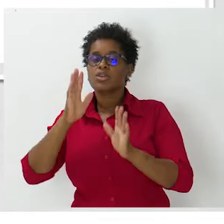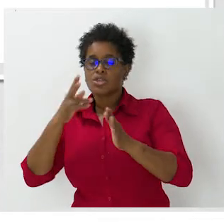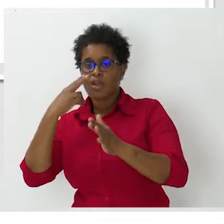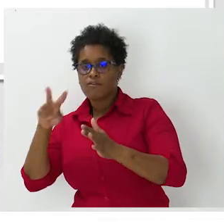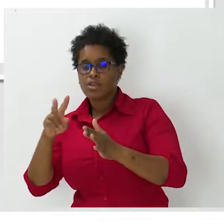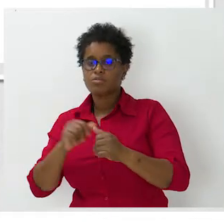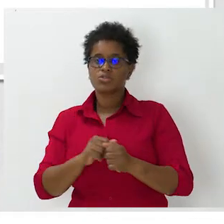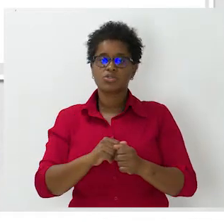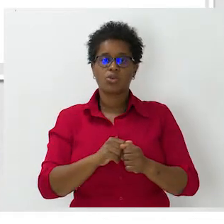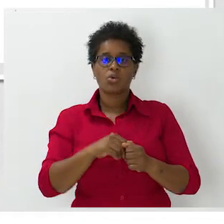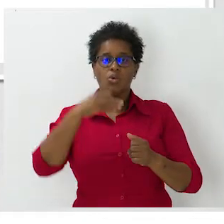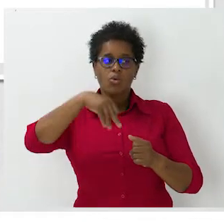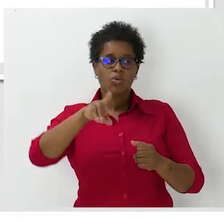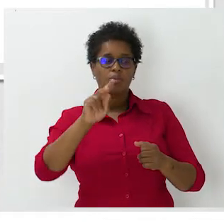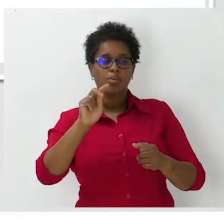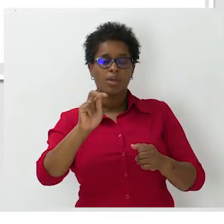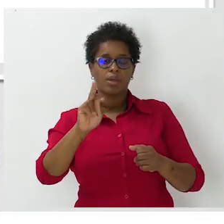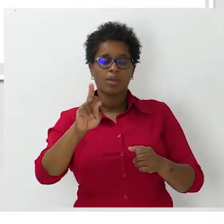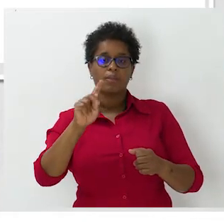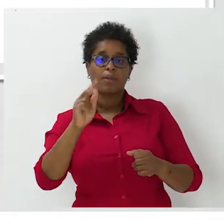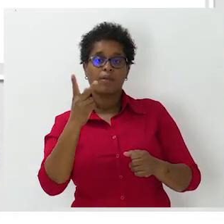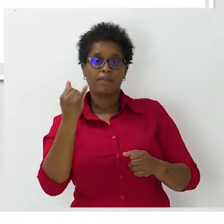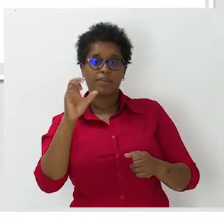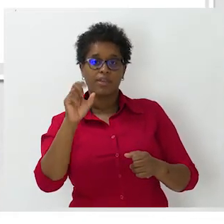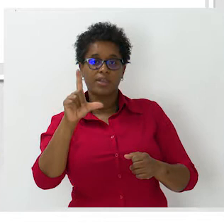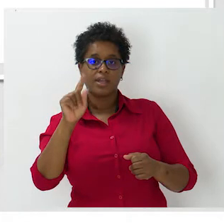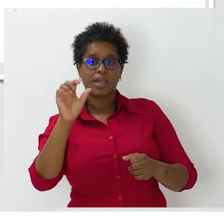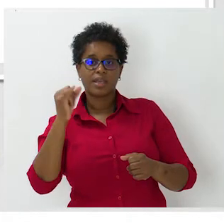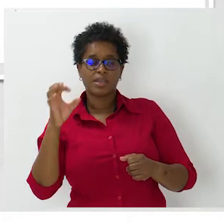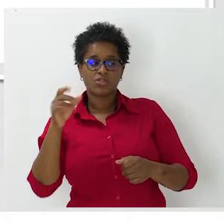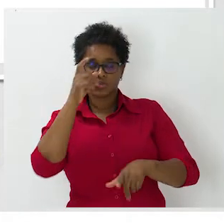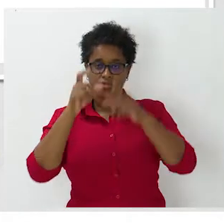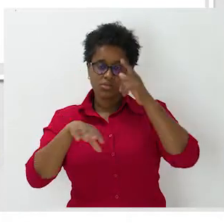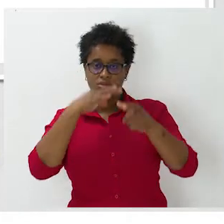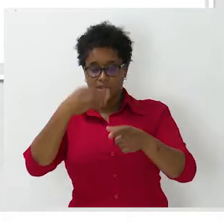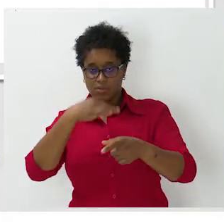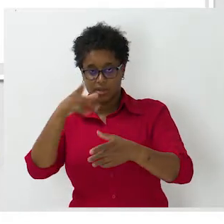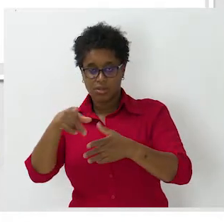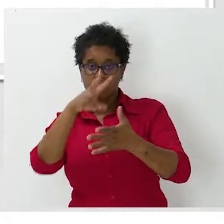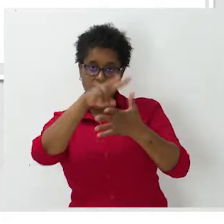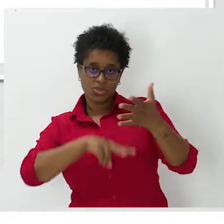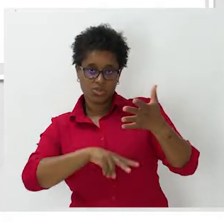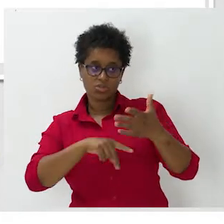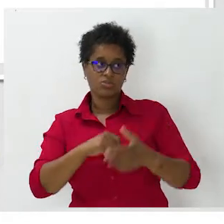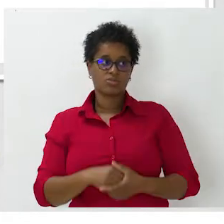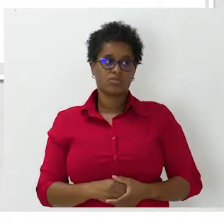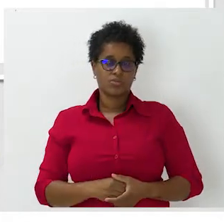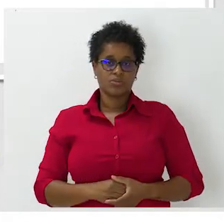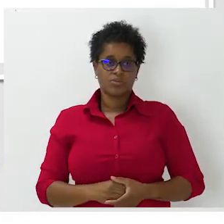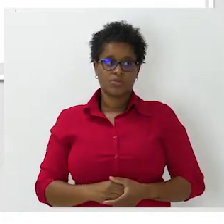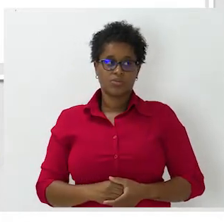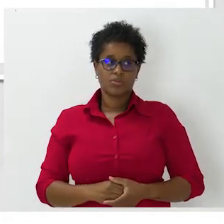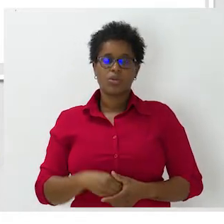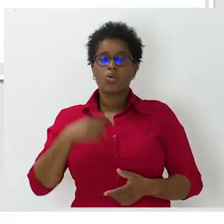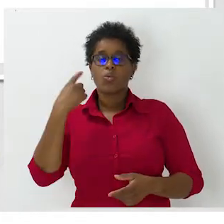dos cidadãos, destacam o texto, né? Únicos